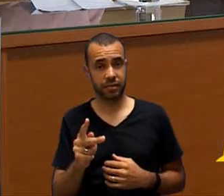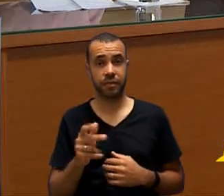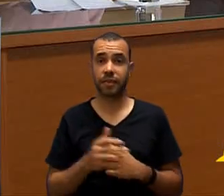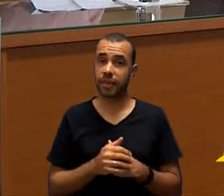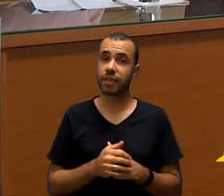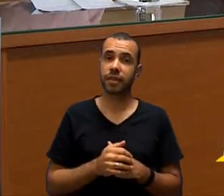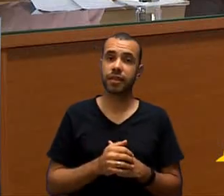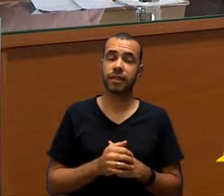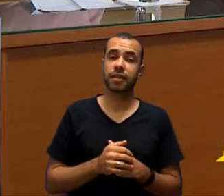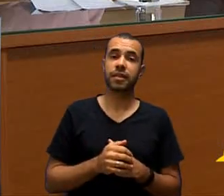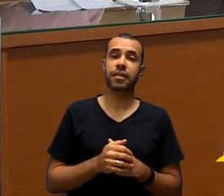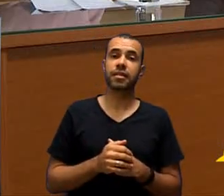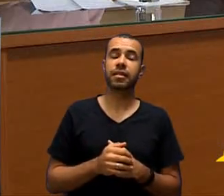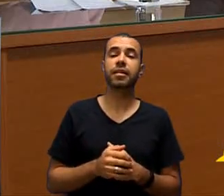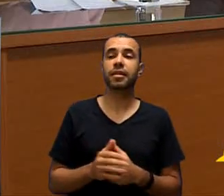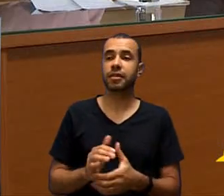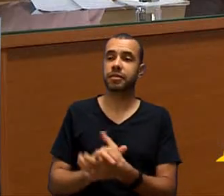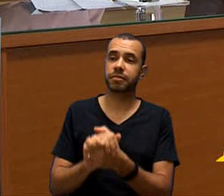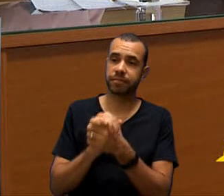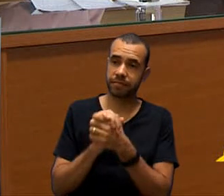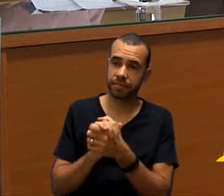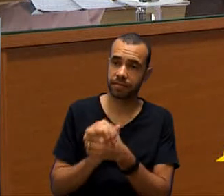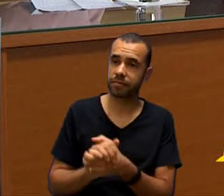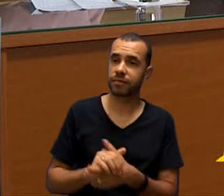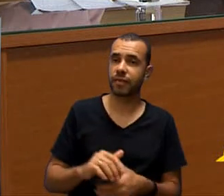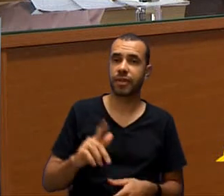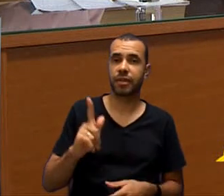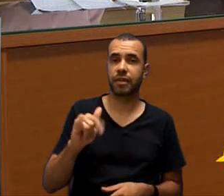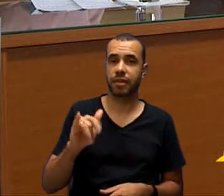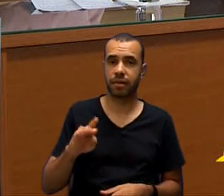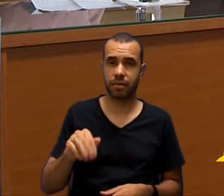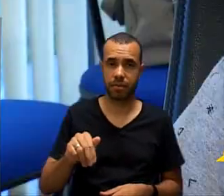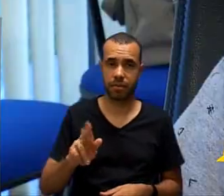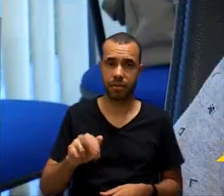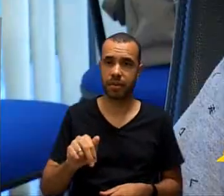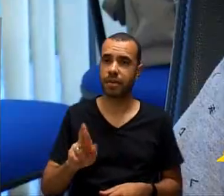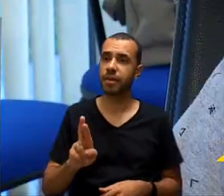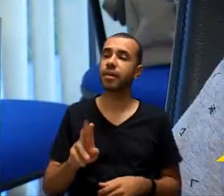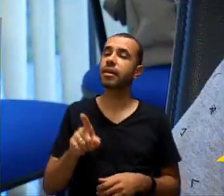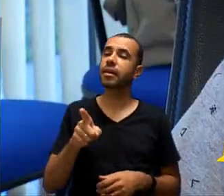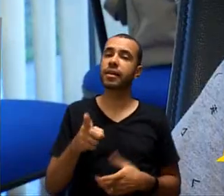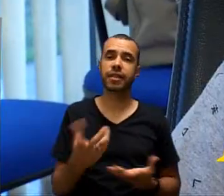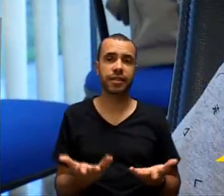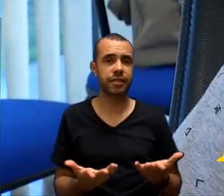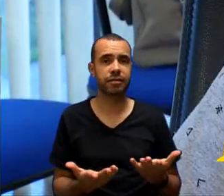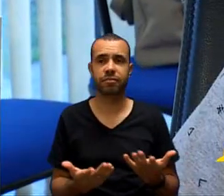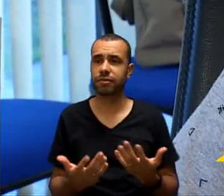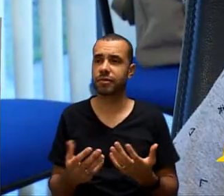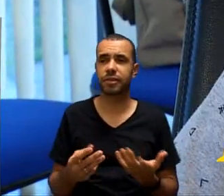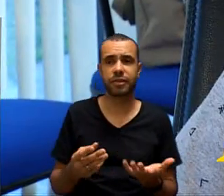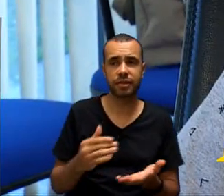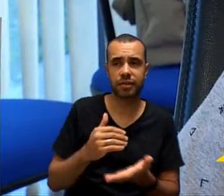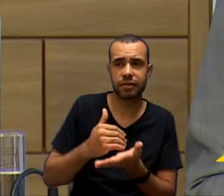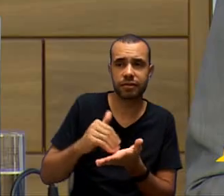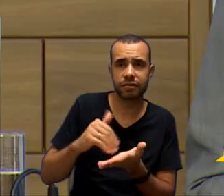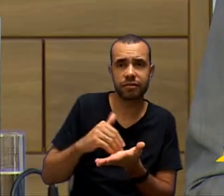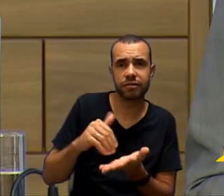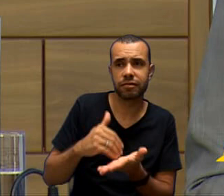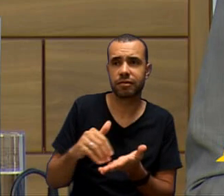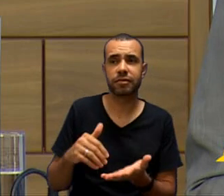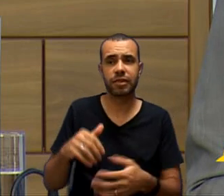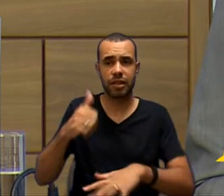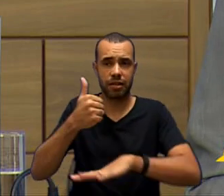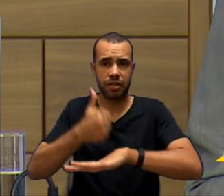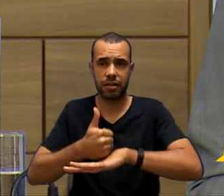Cumprimentar o Gilmar, na pessoa do secretário Wanderlei Acca, de Educação, sem a SEDU, todos os seus